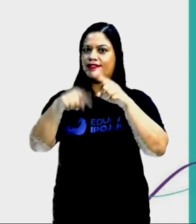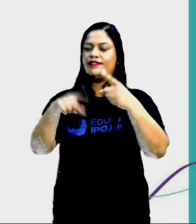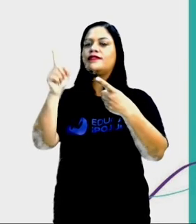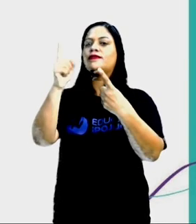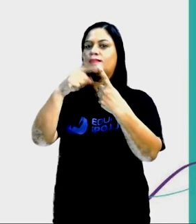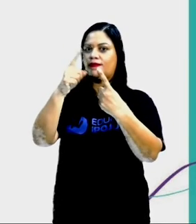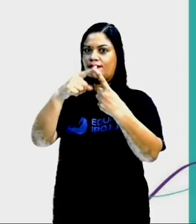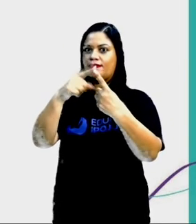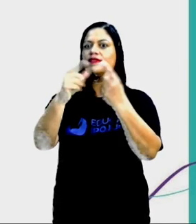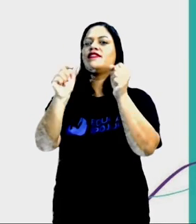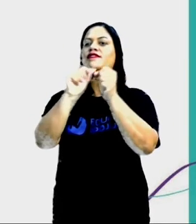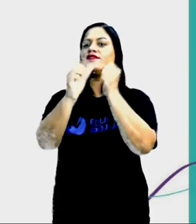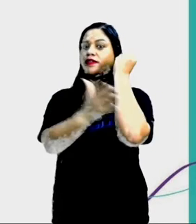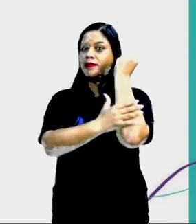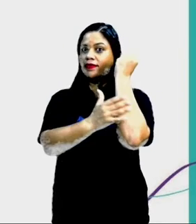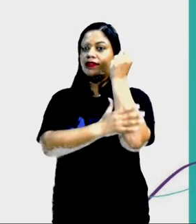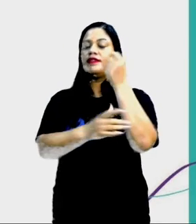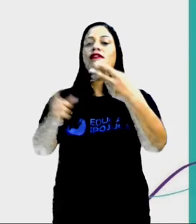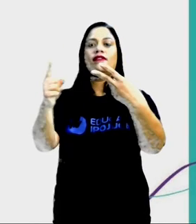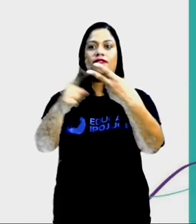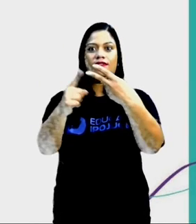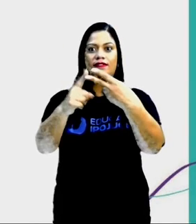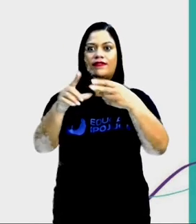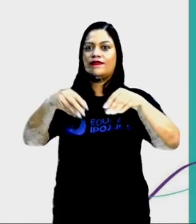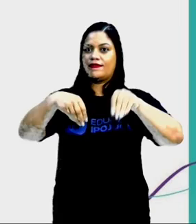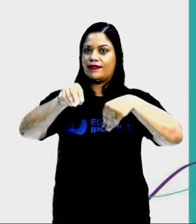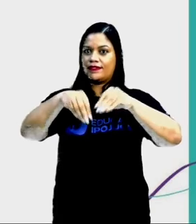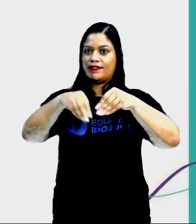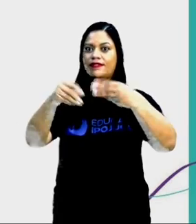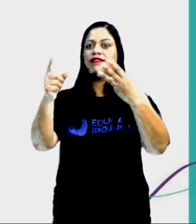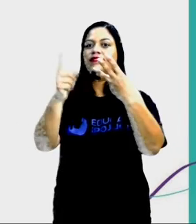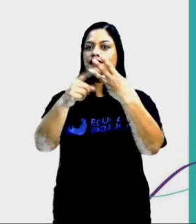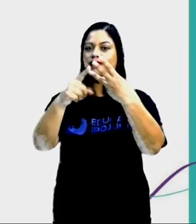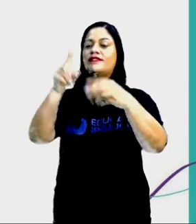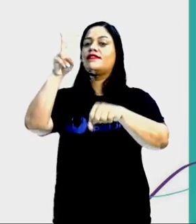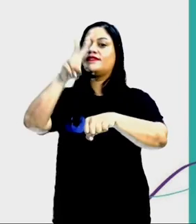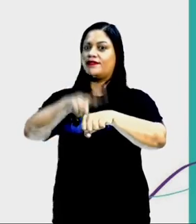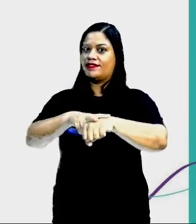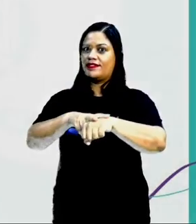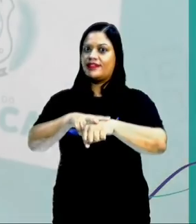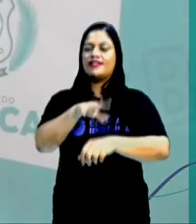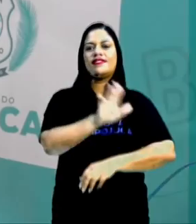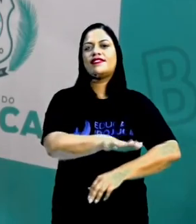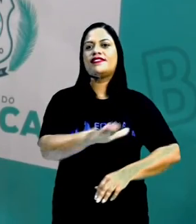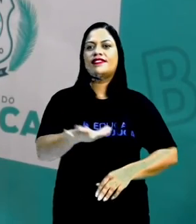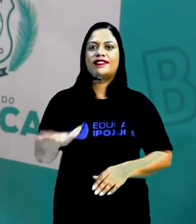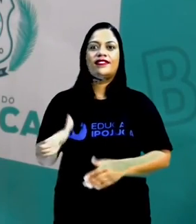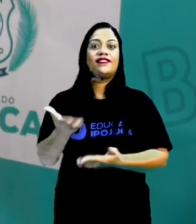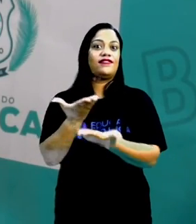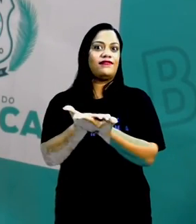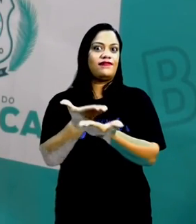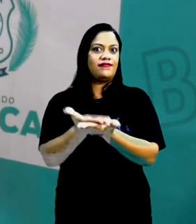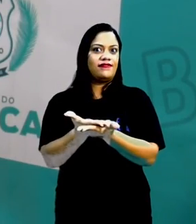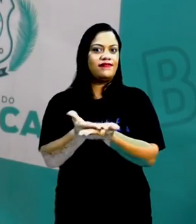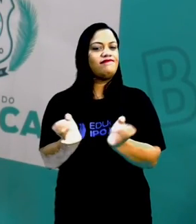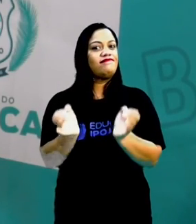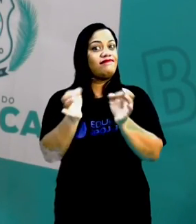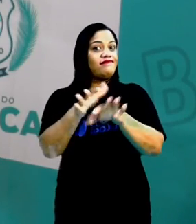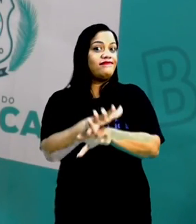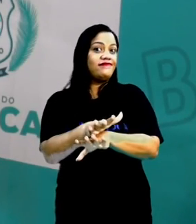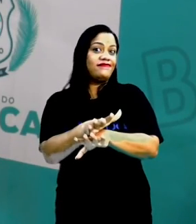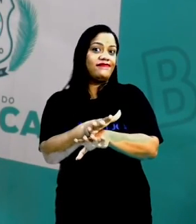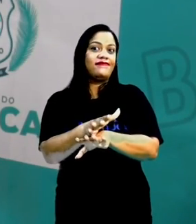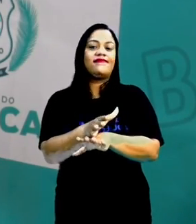de madeira, outro de plástico e outro de vidro. Crianças, a nossa aula está chegando ao